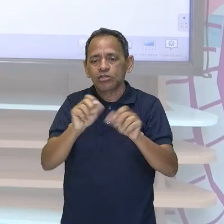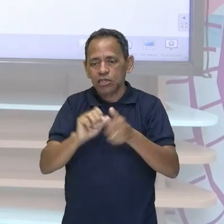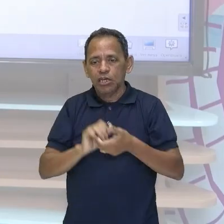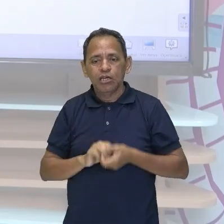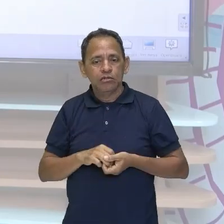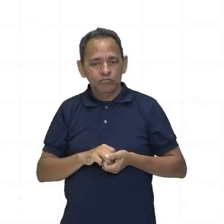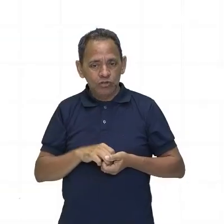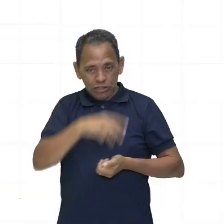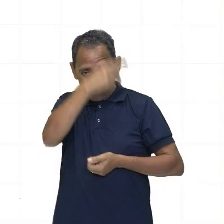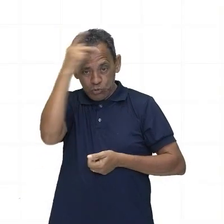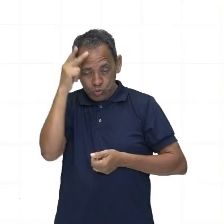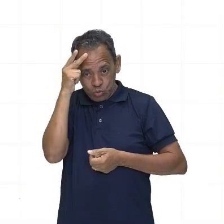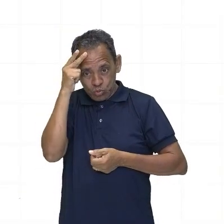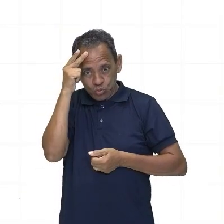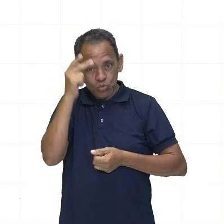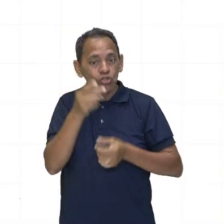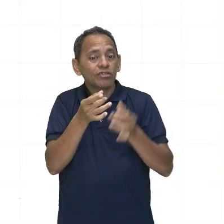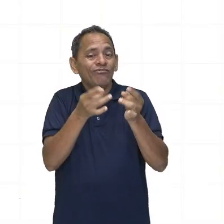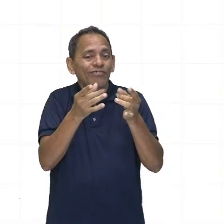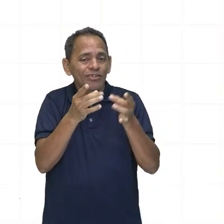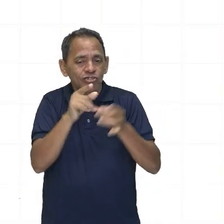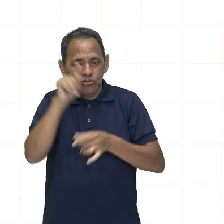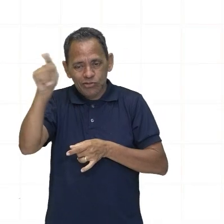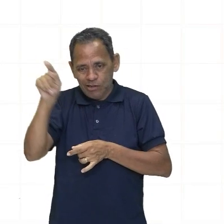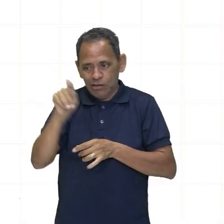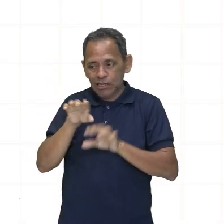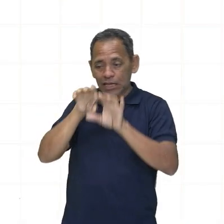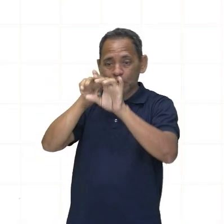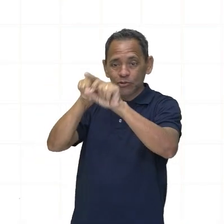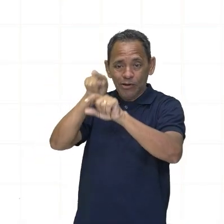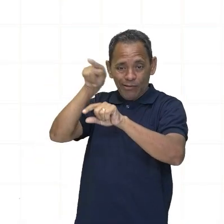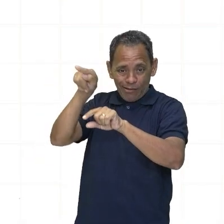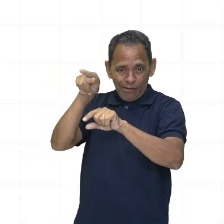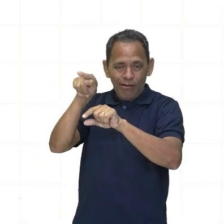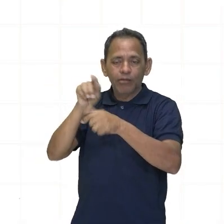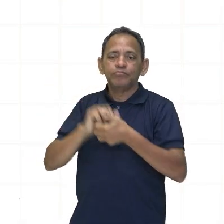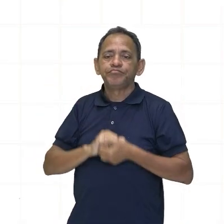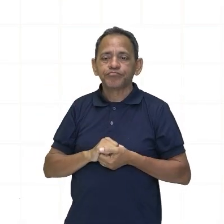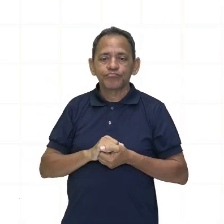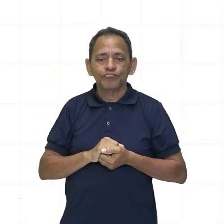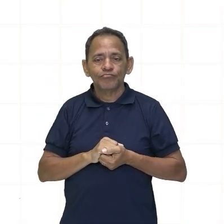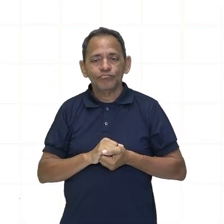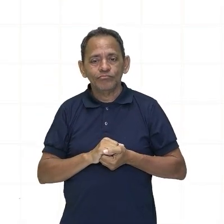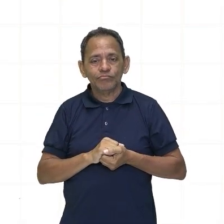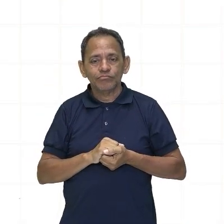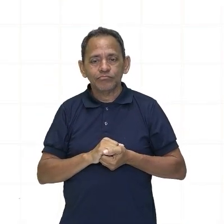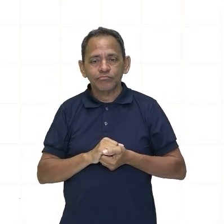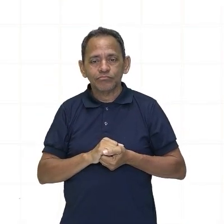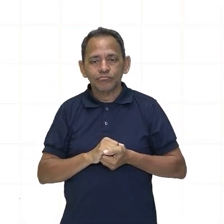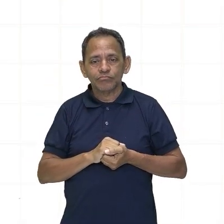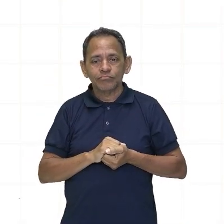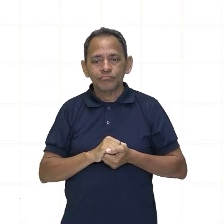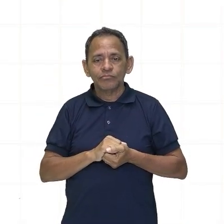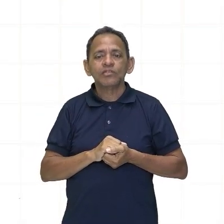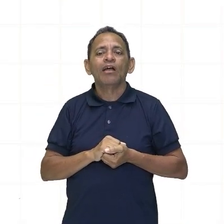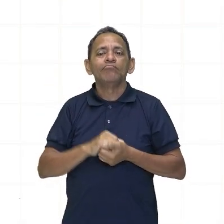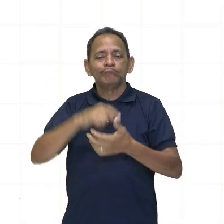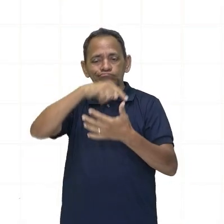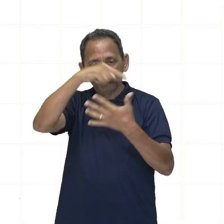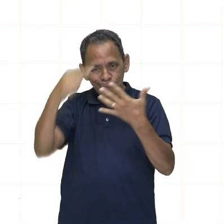imigração forçada. Eles eram capturados, né, na região, como nós vimos aí do mapinha, na Angola, na